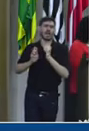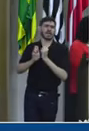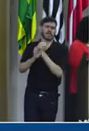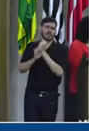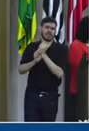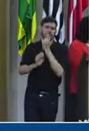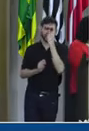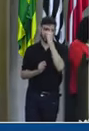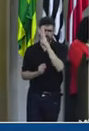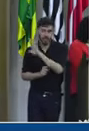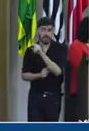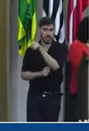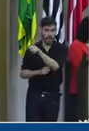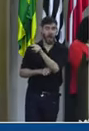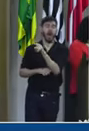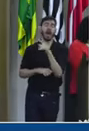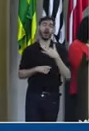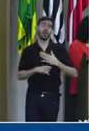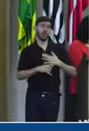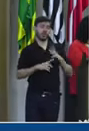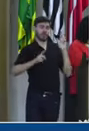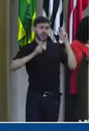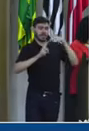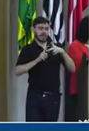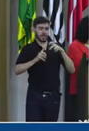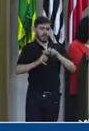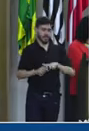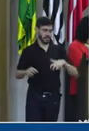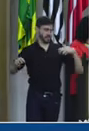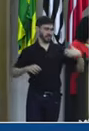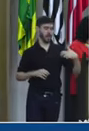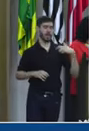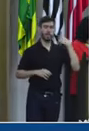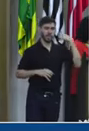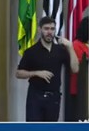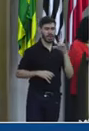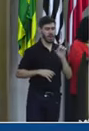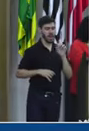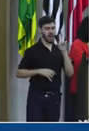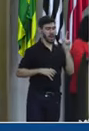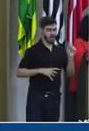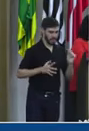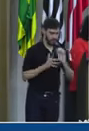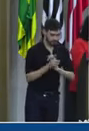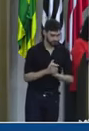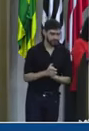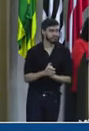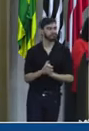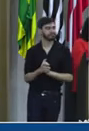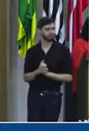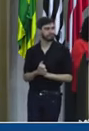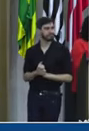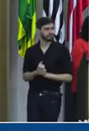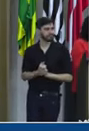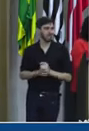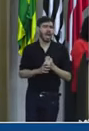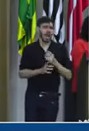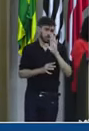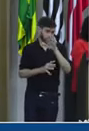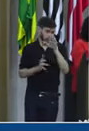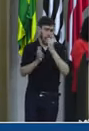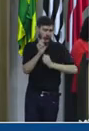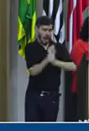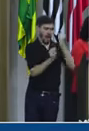aqui. Mas eu queria fazer uma referência na mesa à minha deputada Leda. Gente, alguns anos